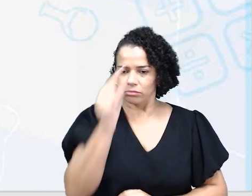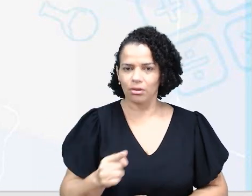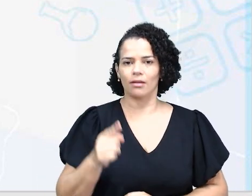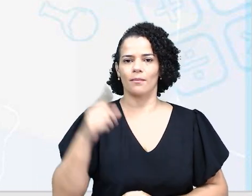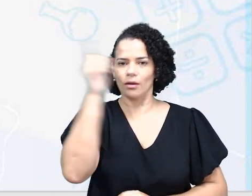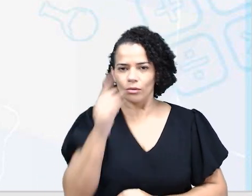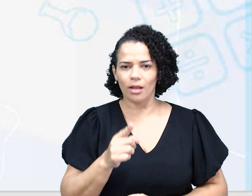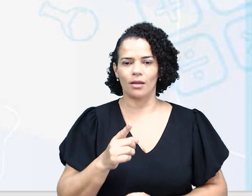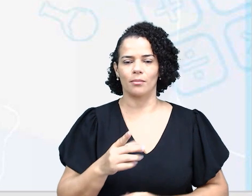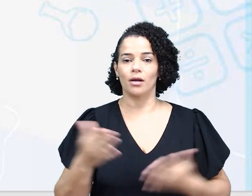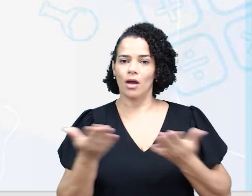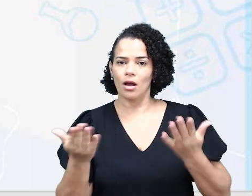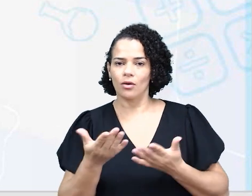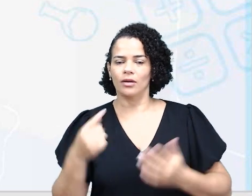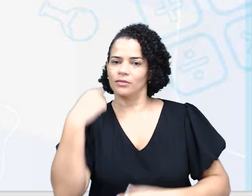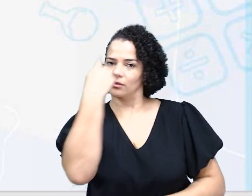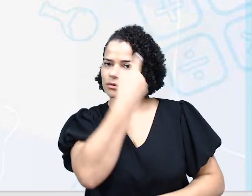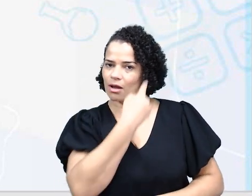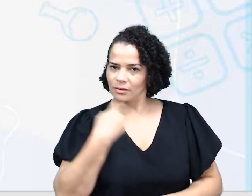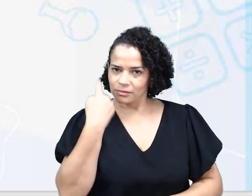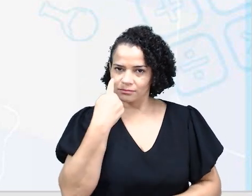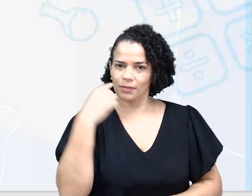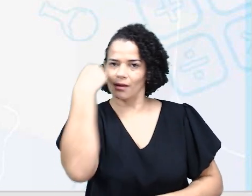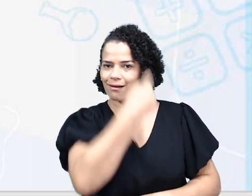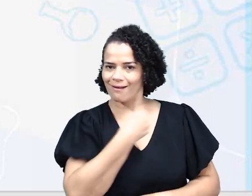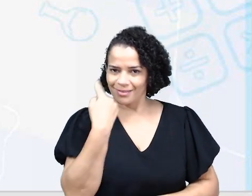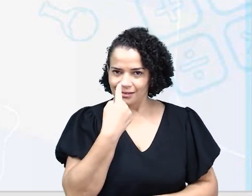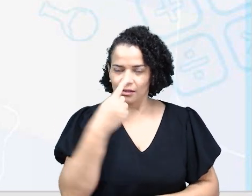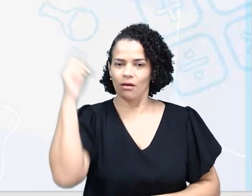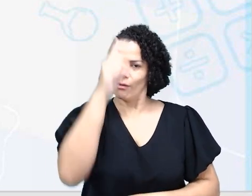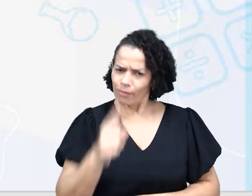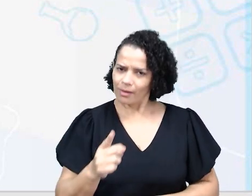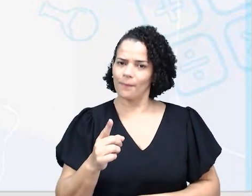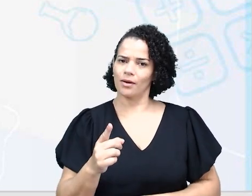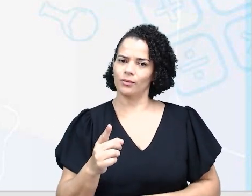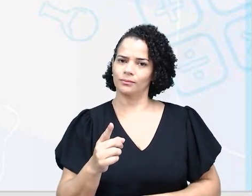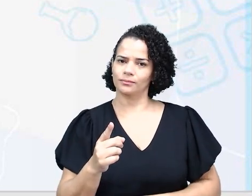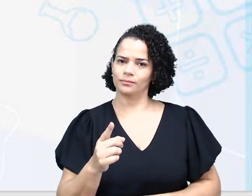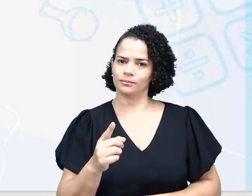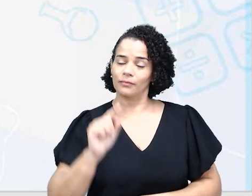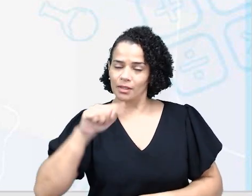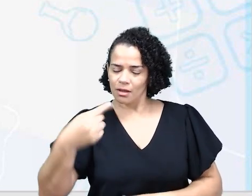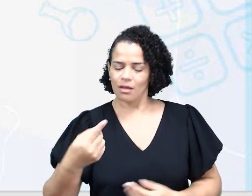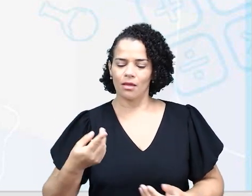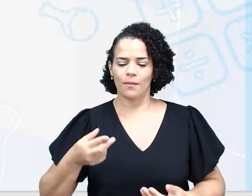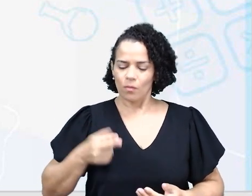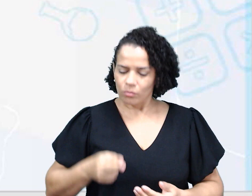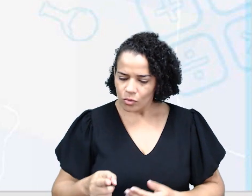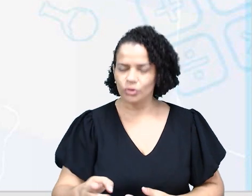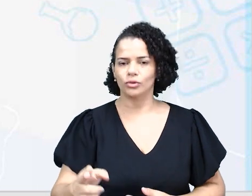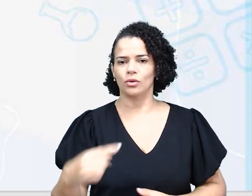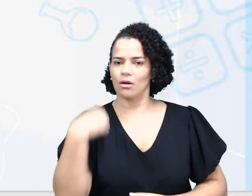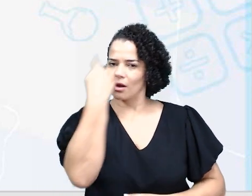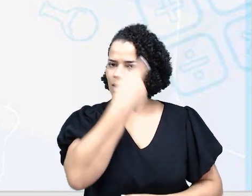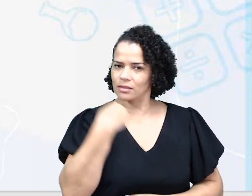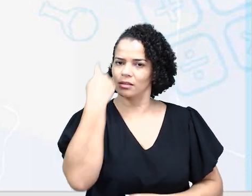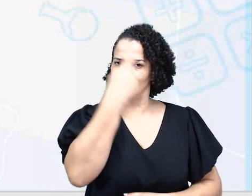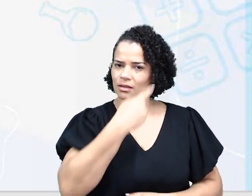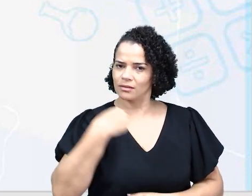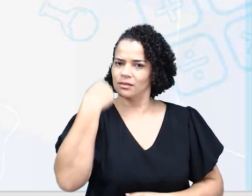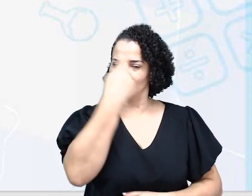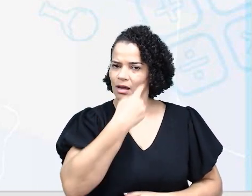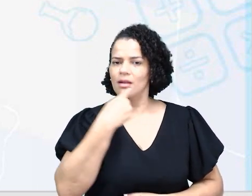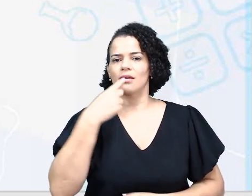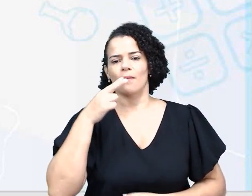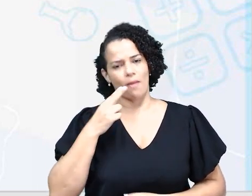carinha, relâmpago. Então agora vai ser carinha, carinha, relâmpago. E aí eu continuaria, né? Carinha, carinha, relâmpago, carinha,